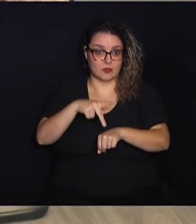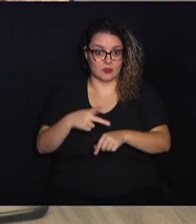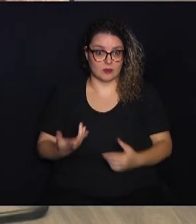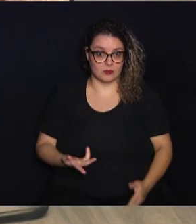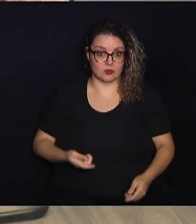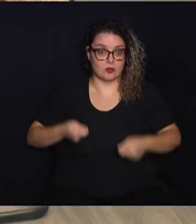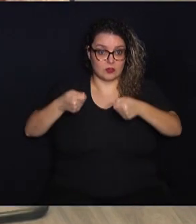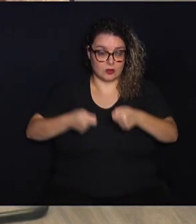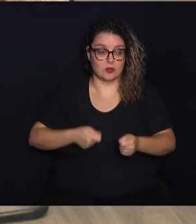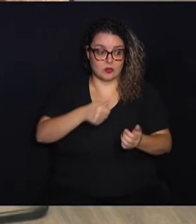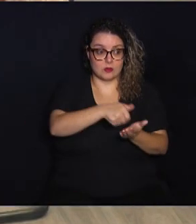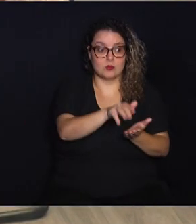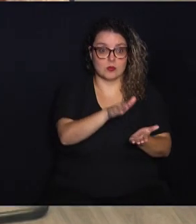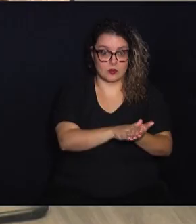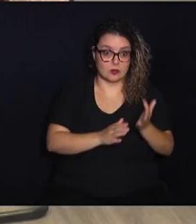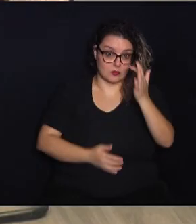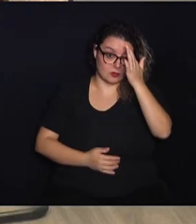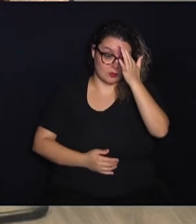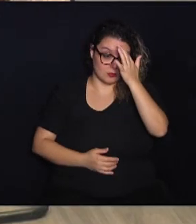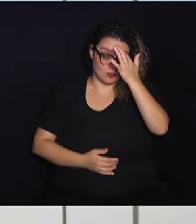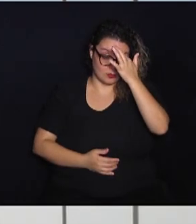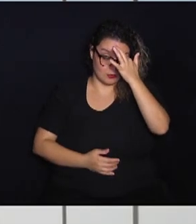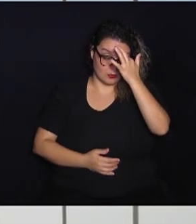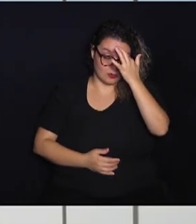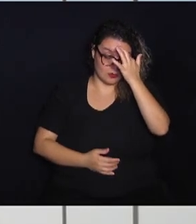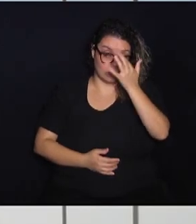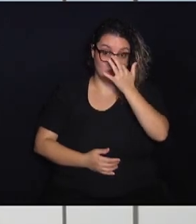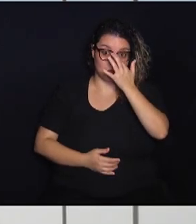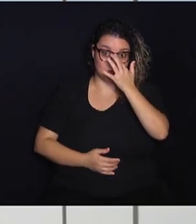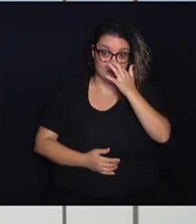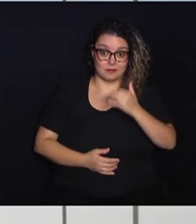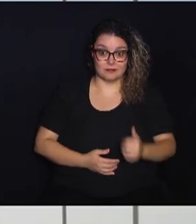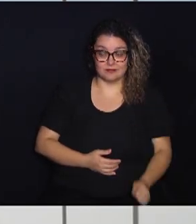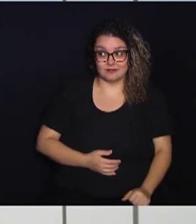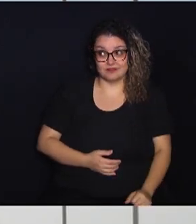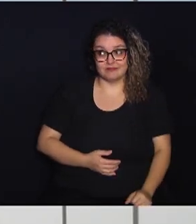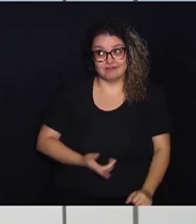impõem multa. Será que vai adiantar?